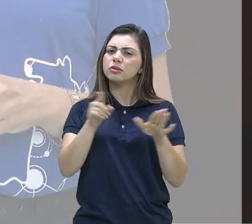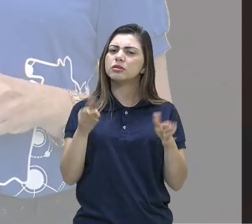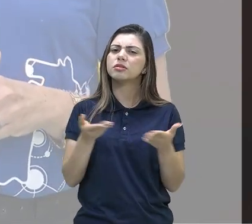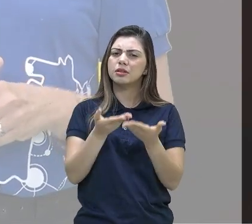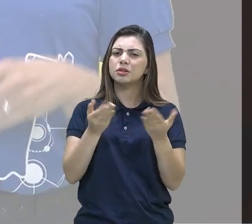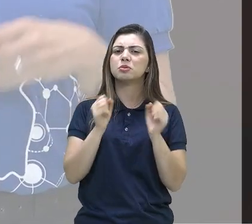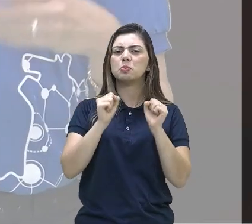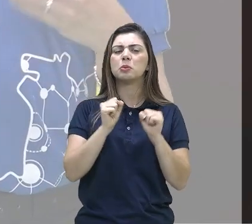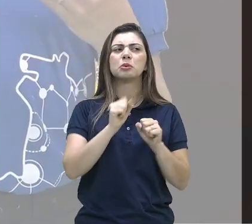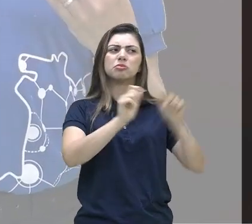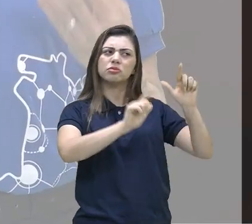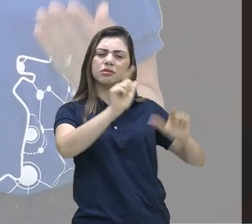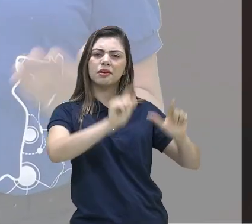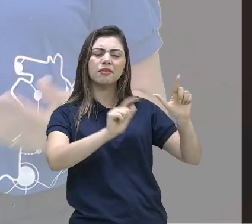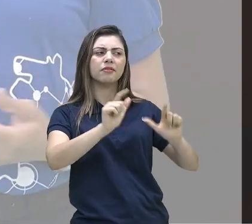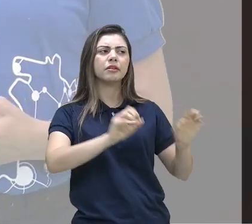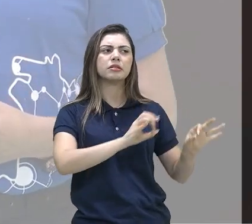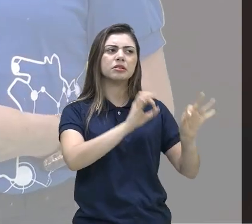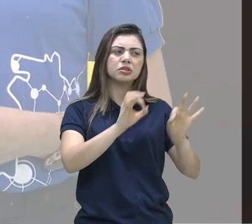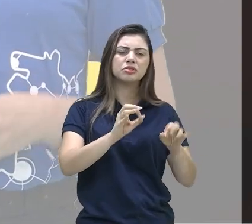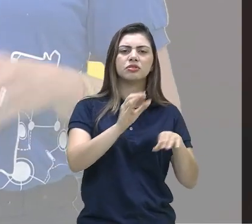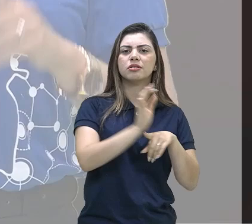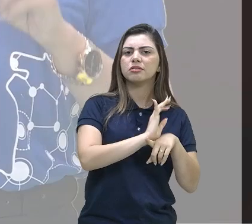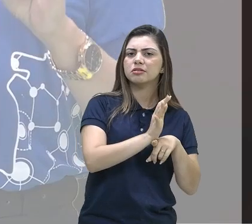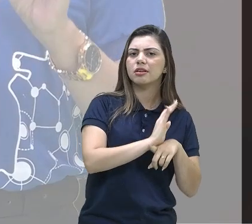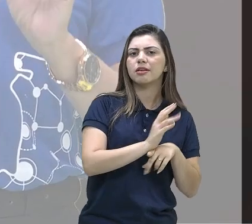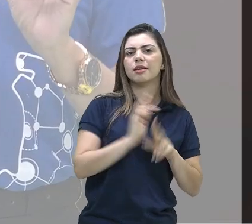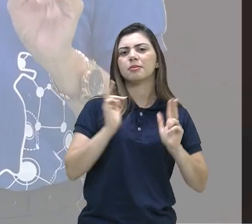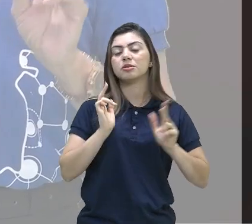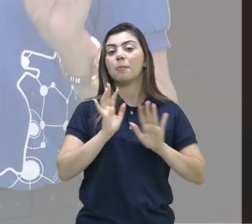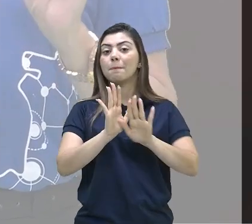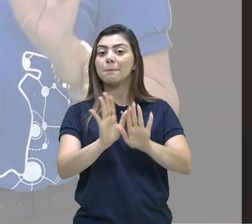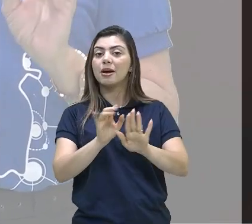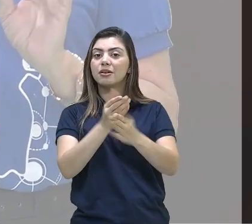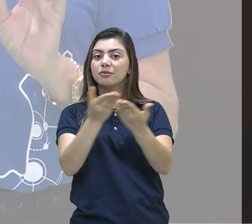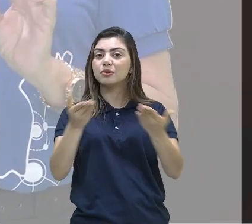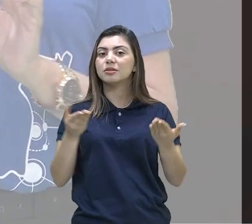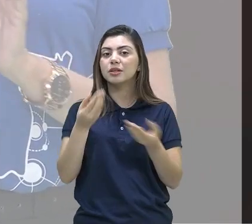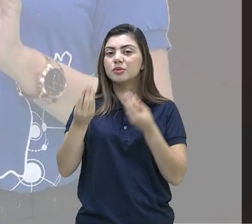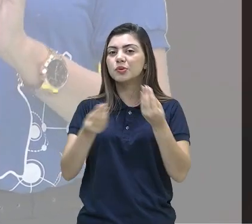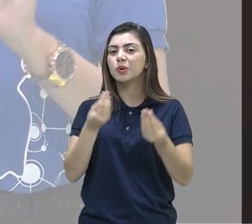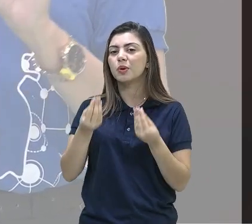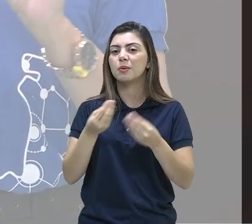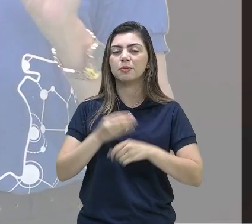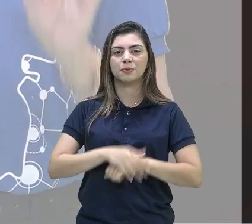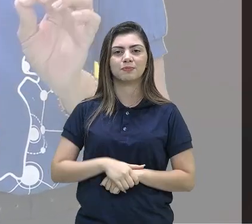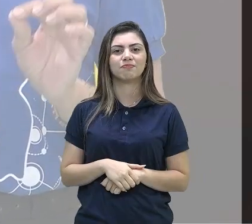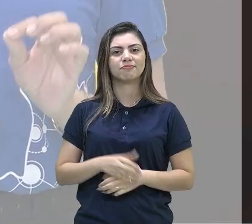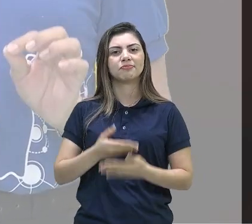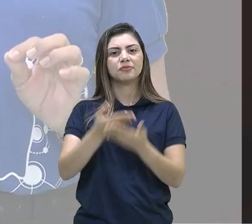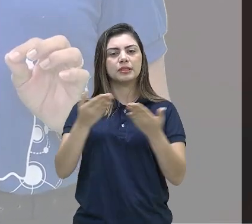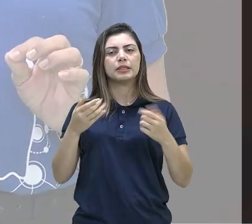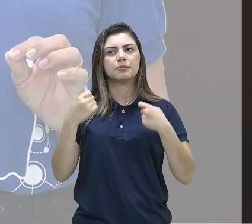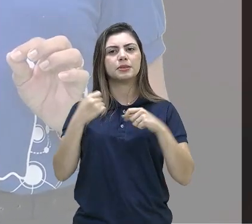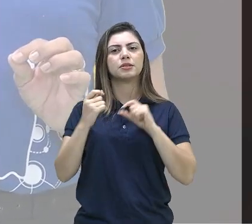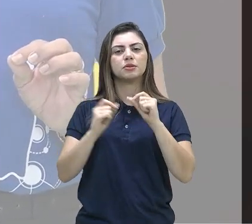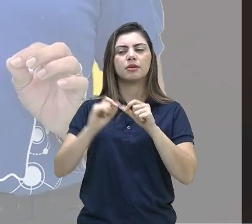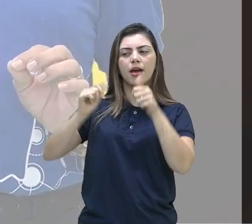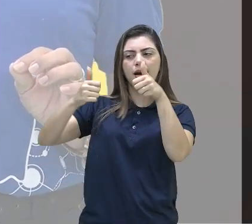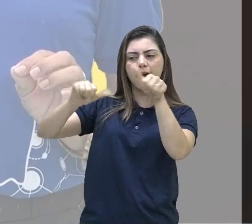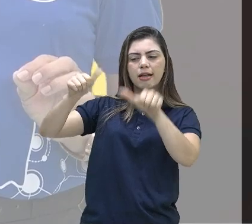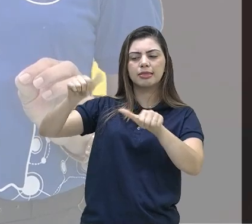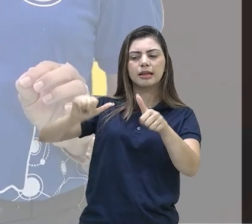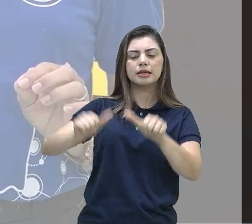de TV, vá ao cinema se divertir, mas também não deixem de aguçar este